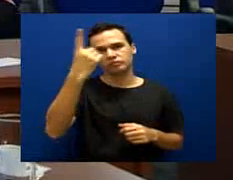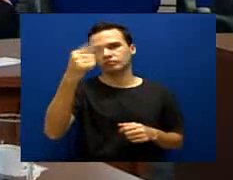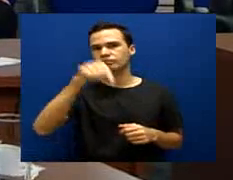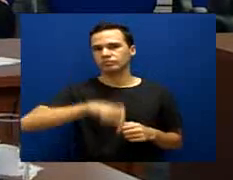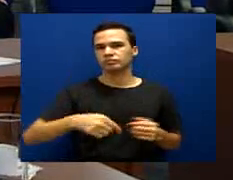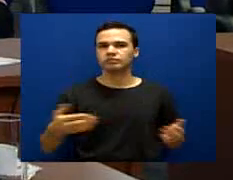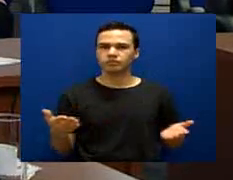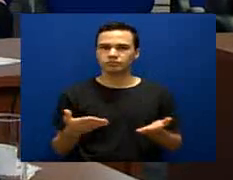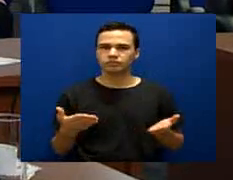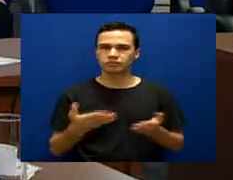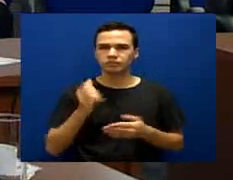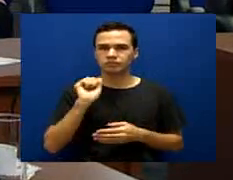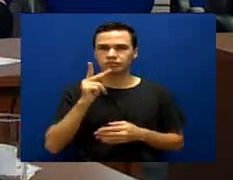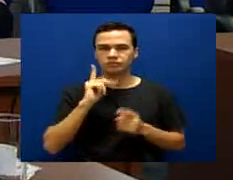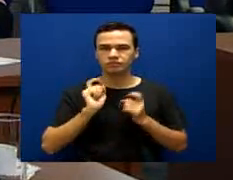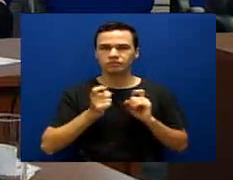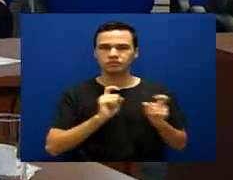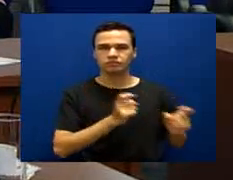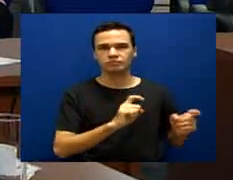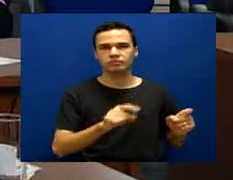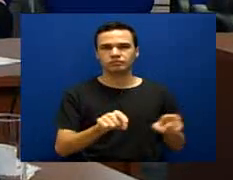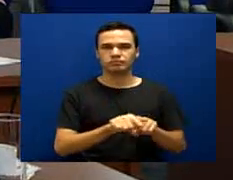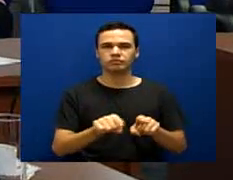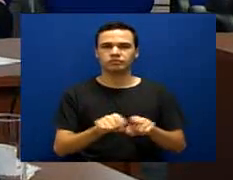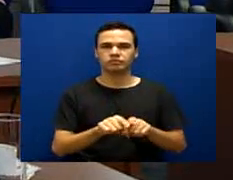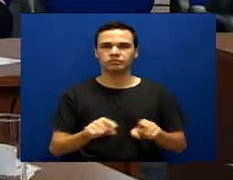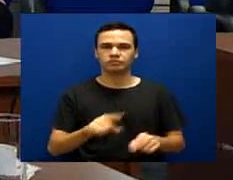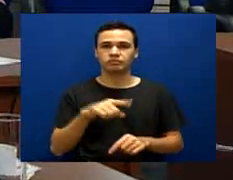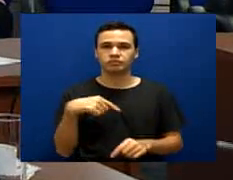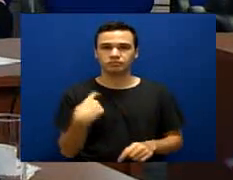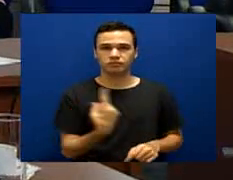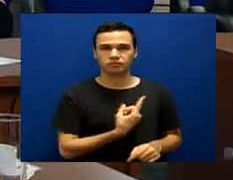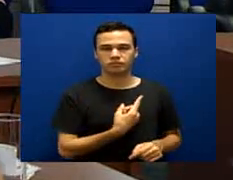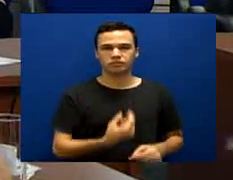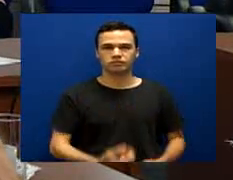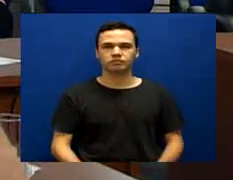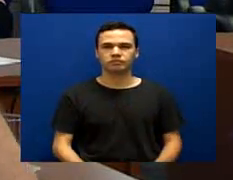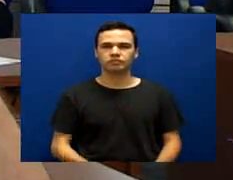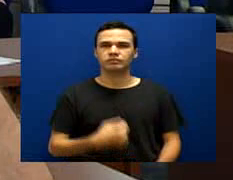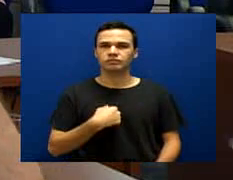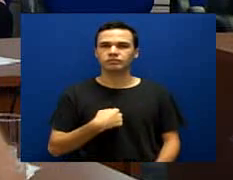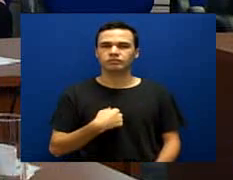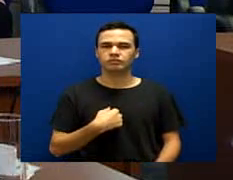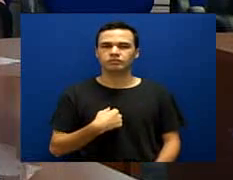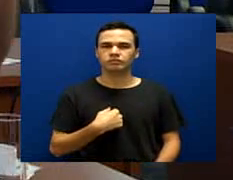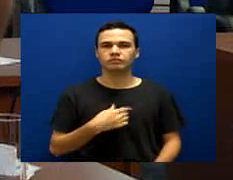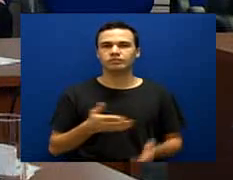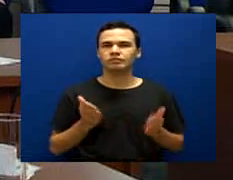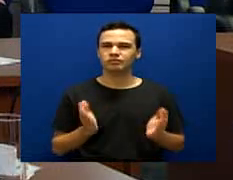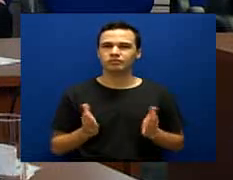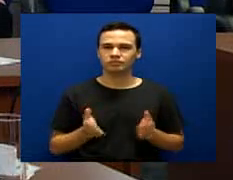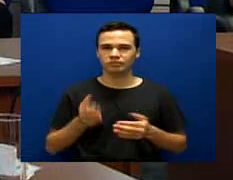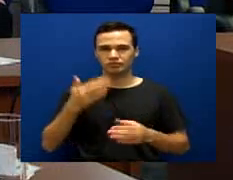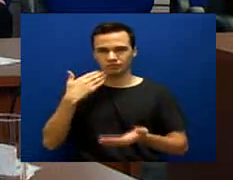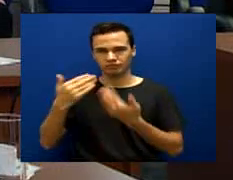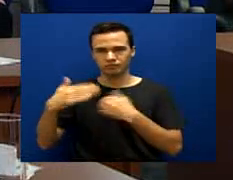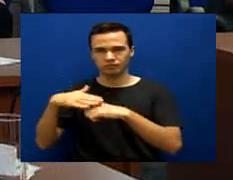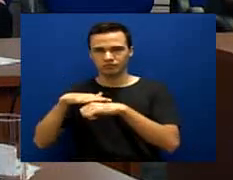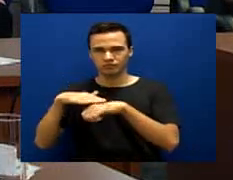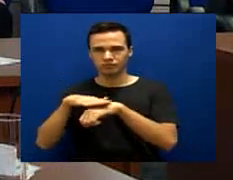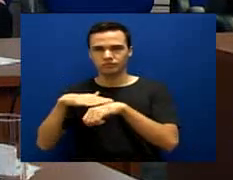dessa audiência pública. E nós fizemos uma conversa lá no seu